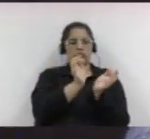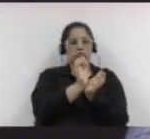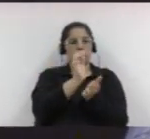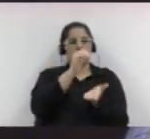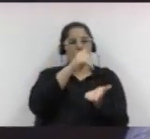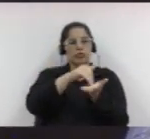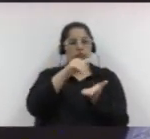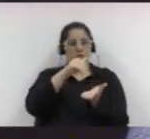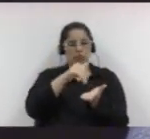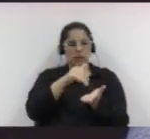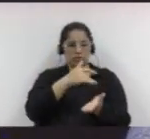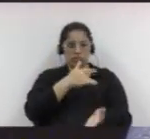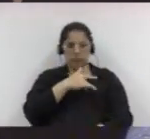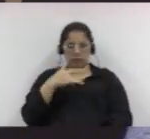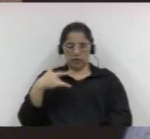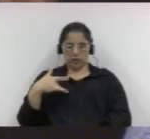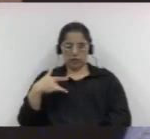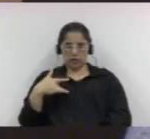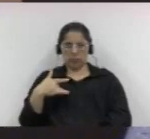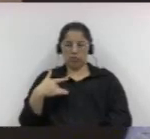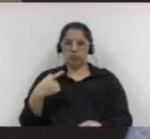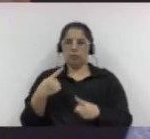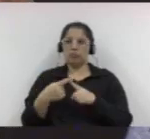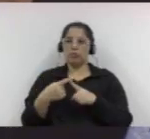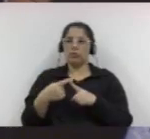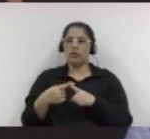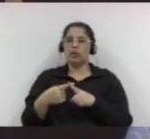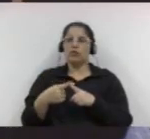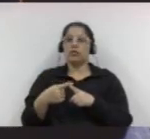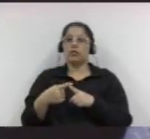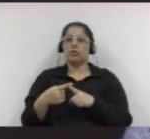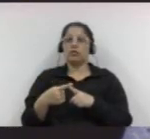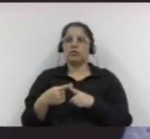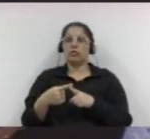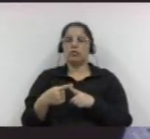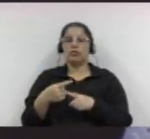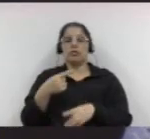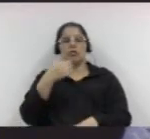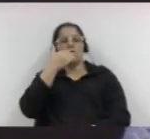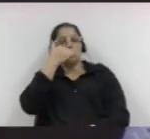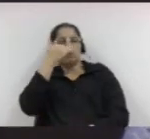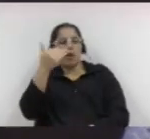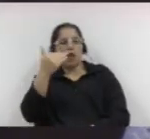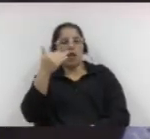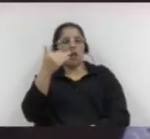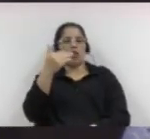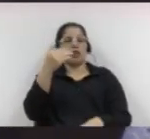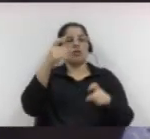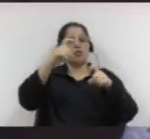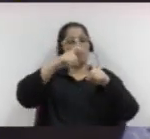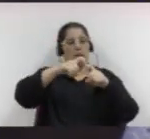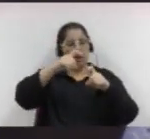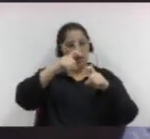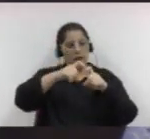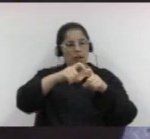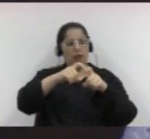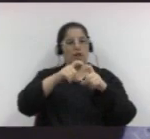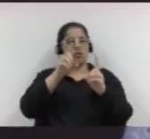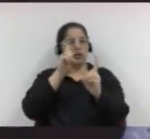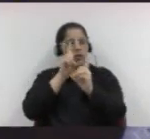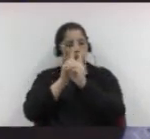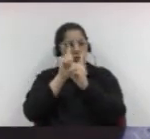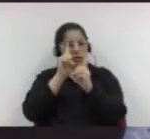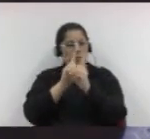porque nós cobramos muito atendimento dos médicos nos postos, nós cobramos consultas,